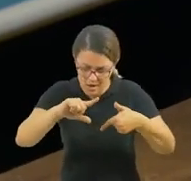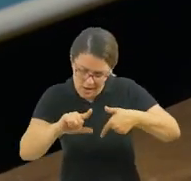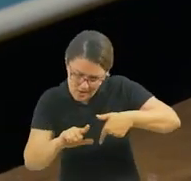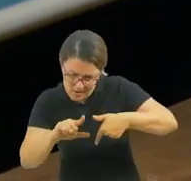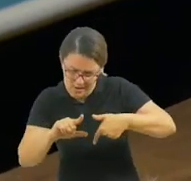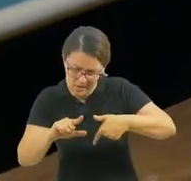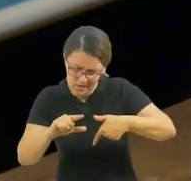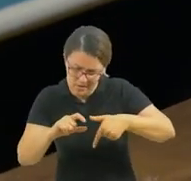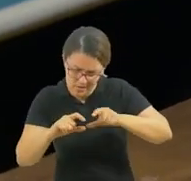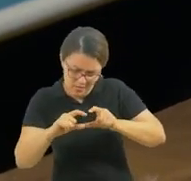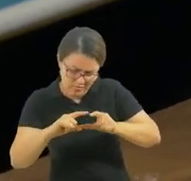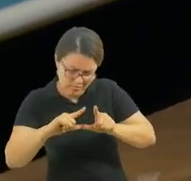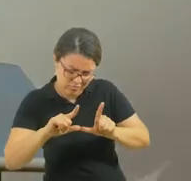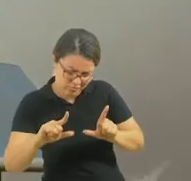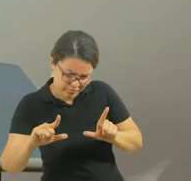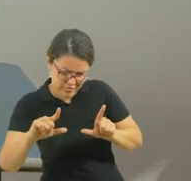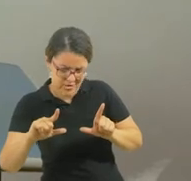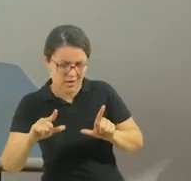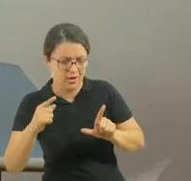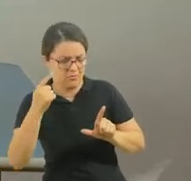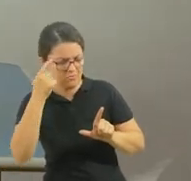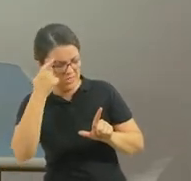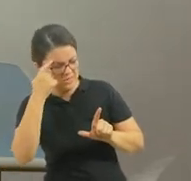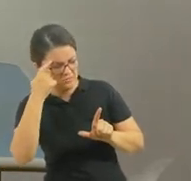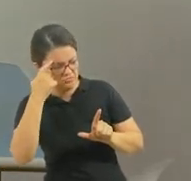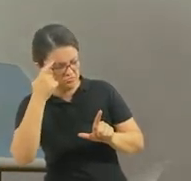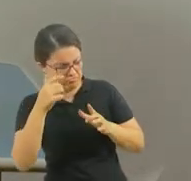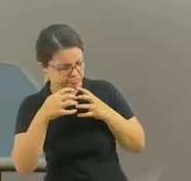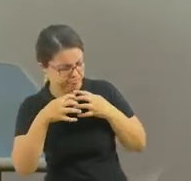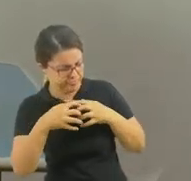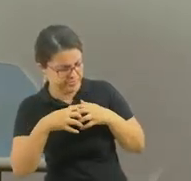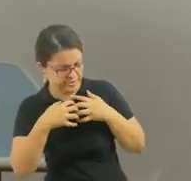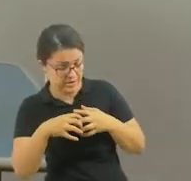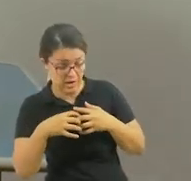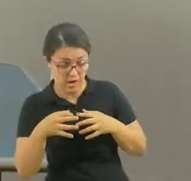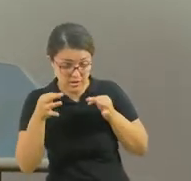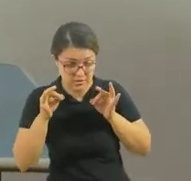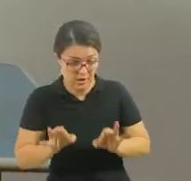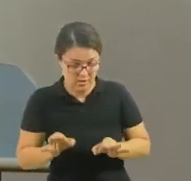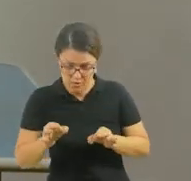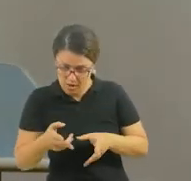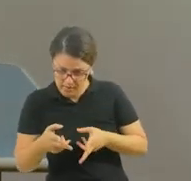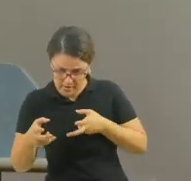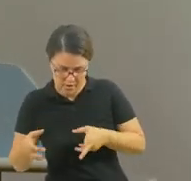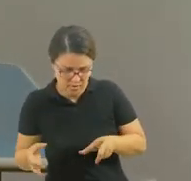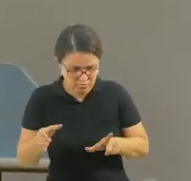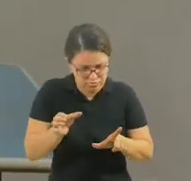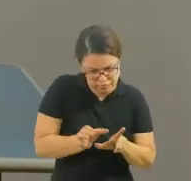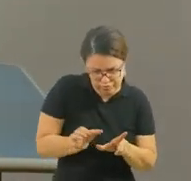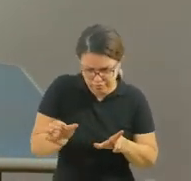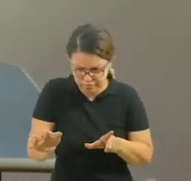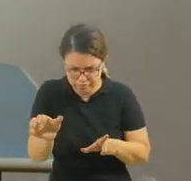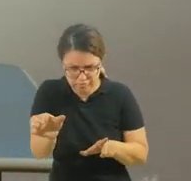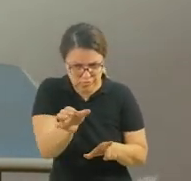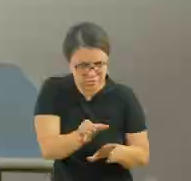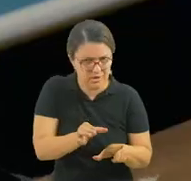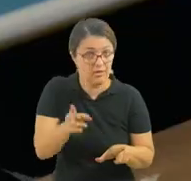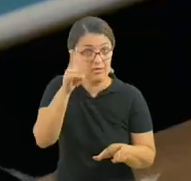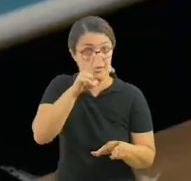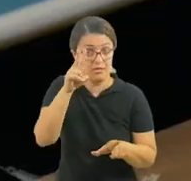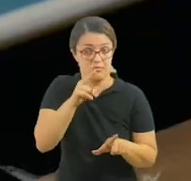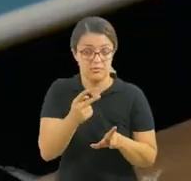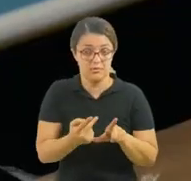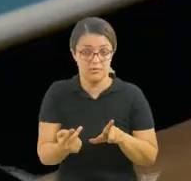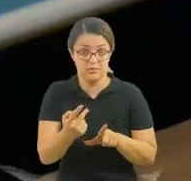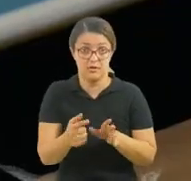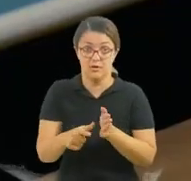vai colocando nos lugares corretos. E lembre de, na hora de você fazer os desenhos, antes da criança começar a montar, de você fazer longe